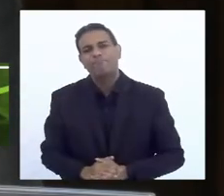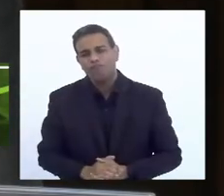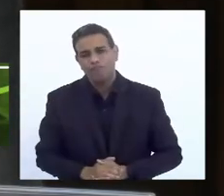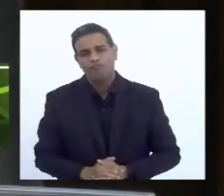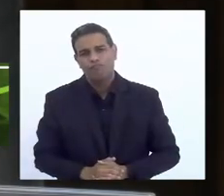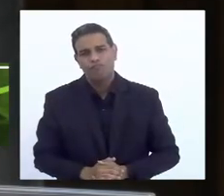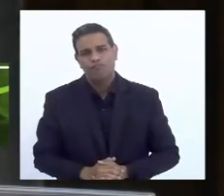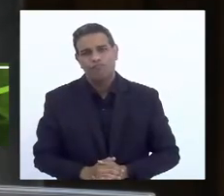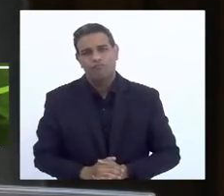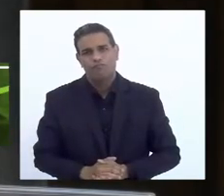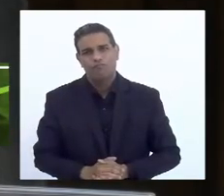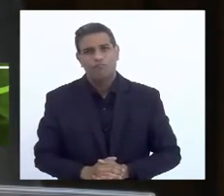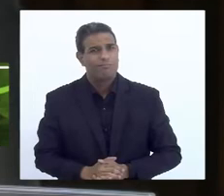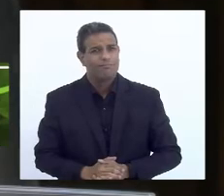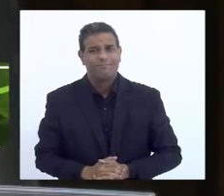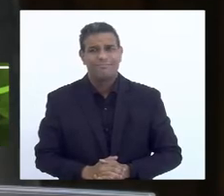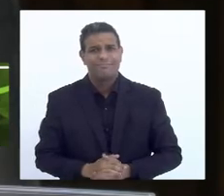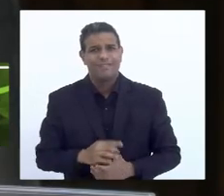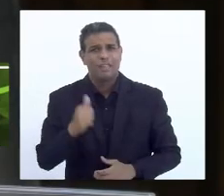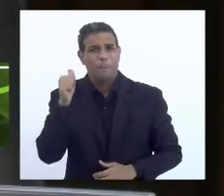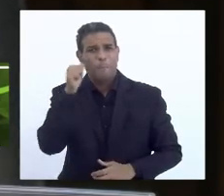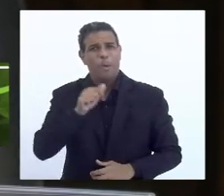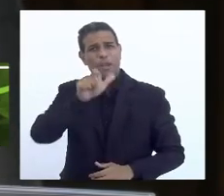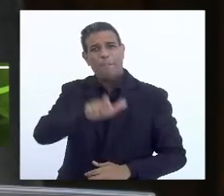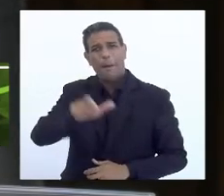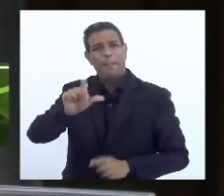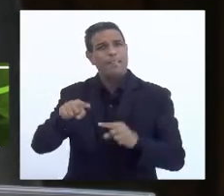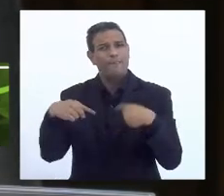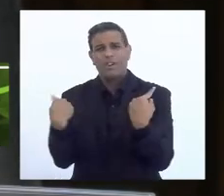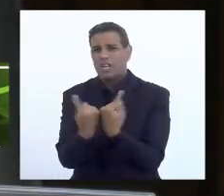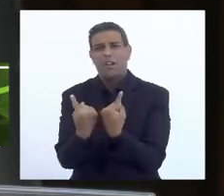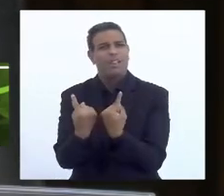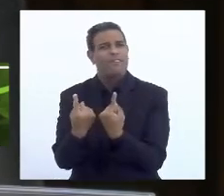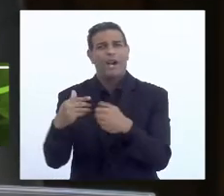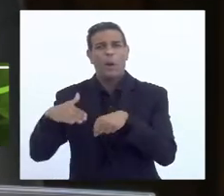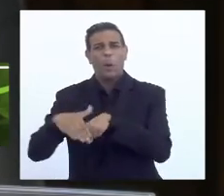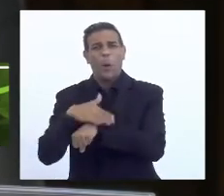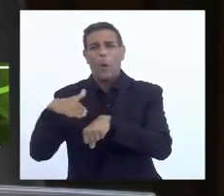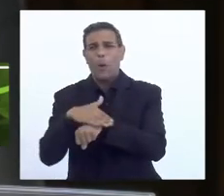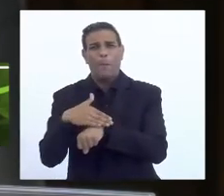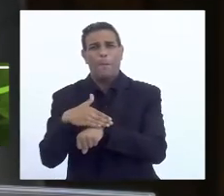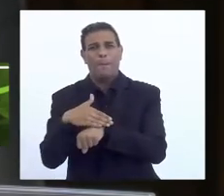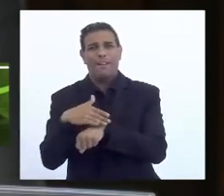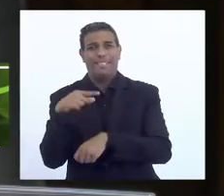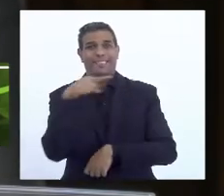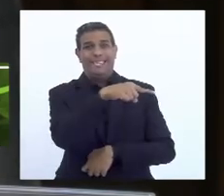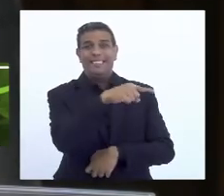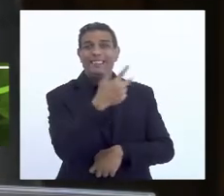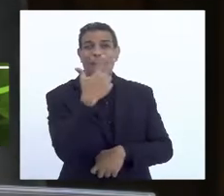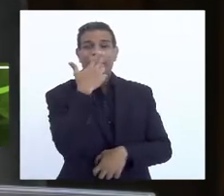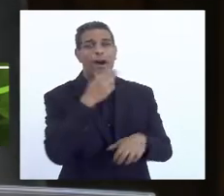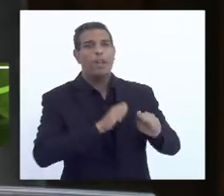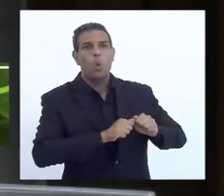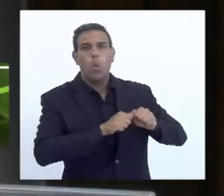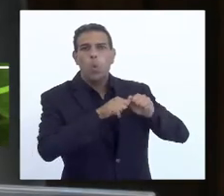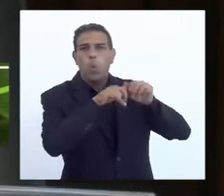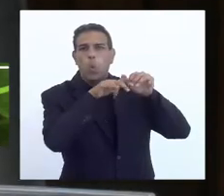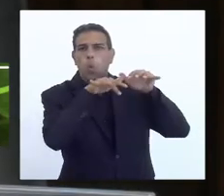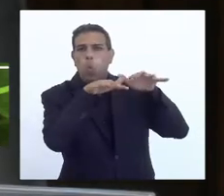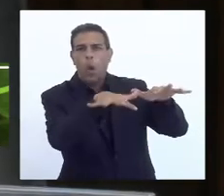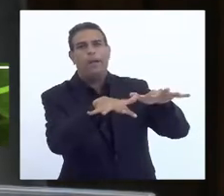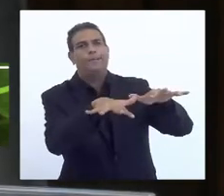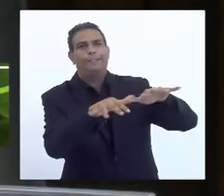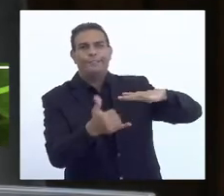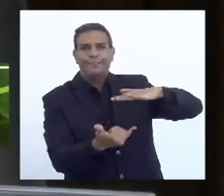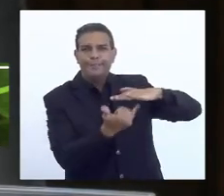e todas nós fomos assediadas, né? Aquele assédio, ele se estendeu no campo institucional